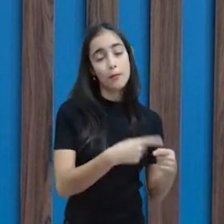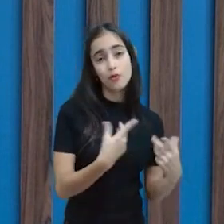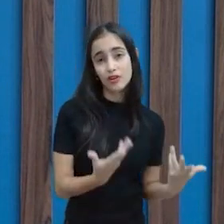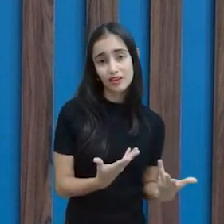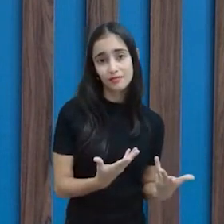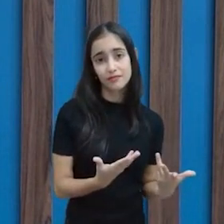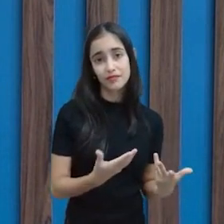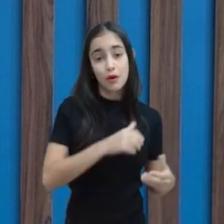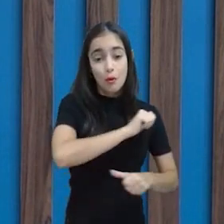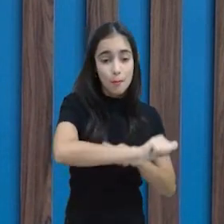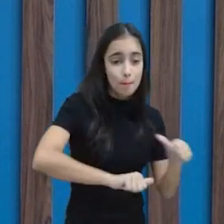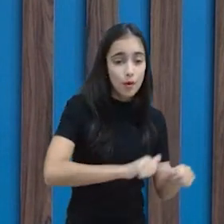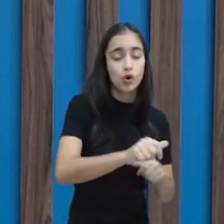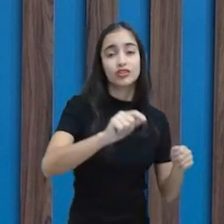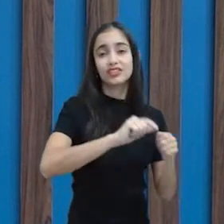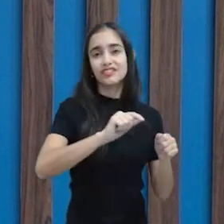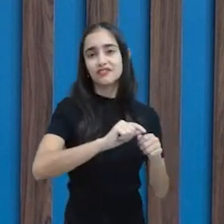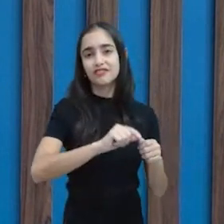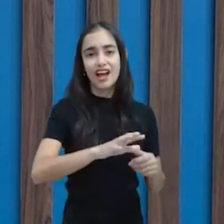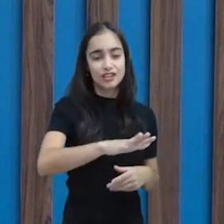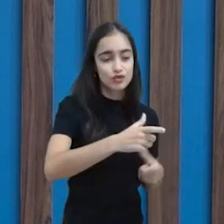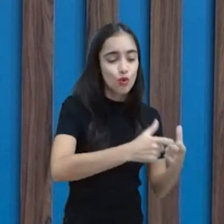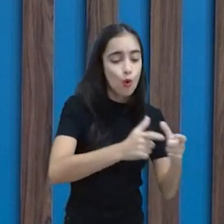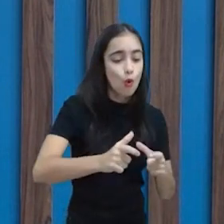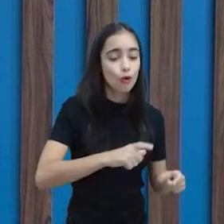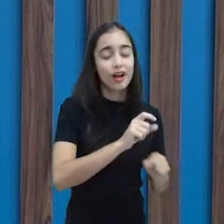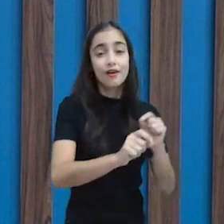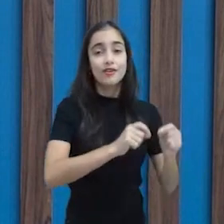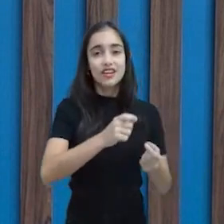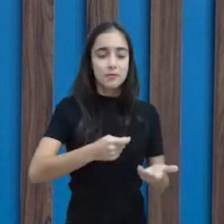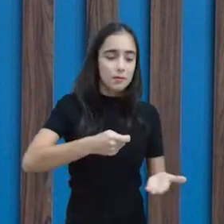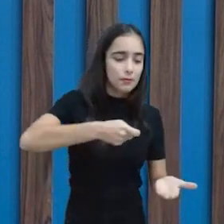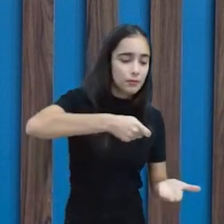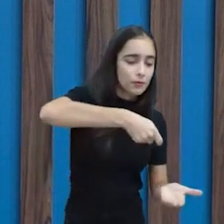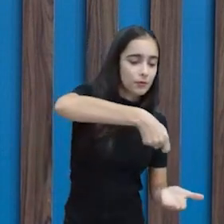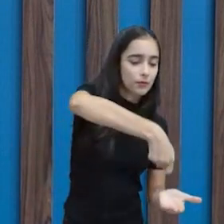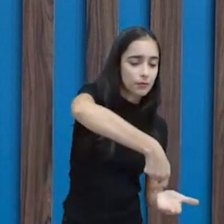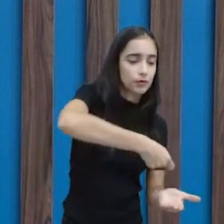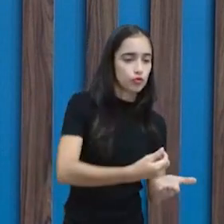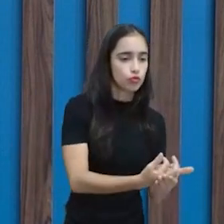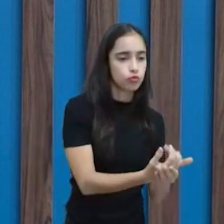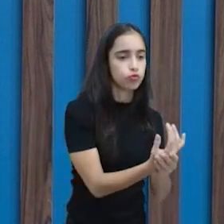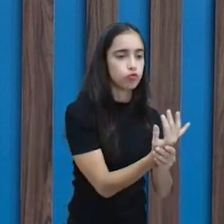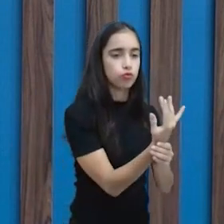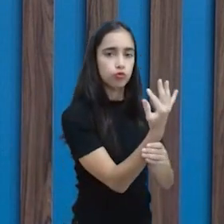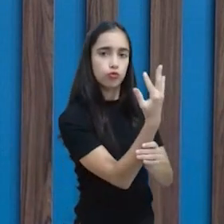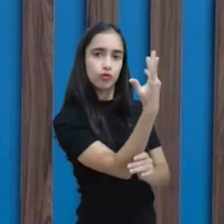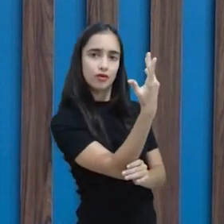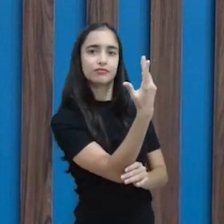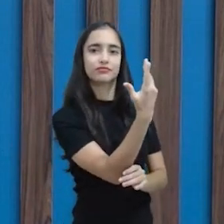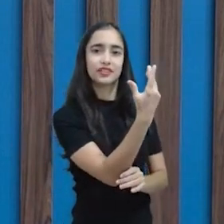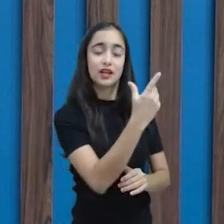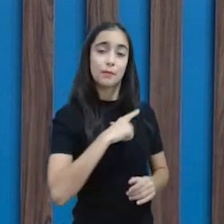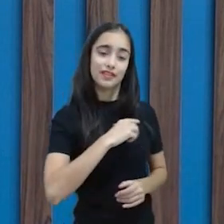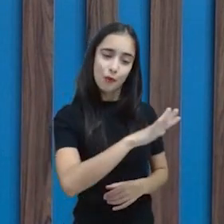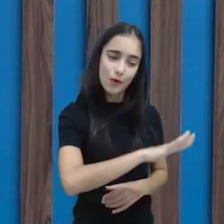sei lá, num lugar para plantar, né? Árvores para que seja mais arborizado o ambiente de vocês,